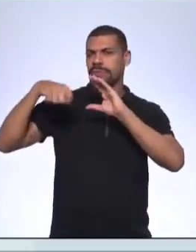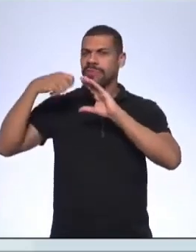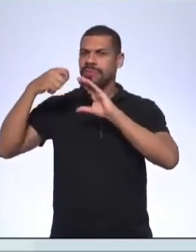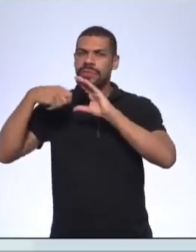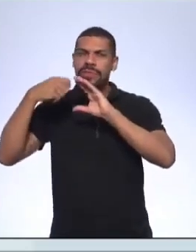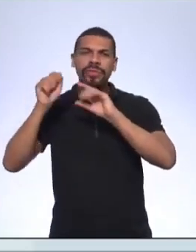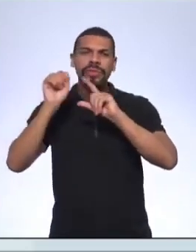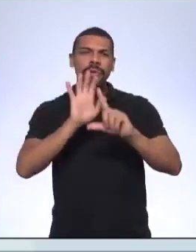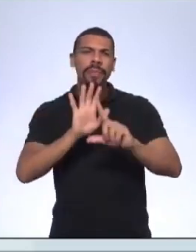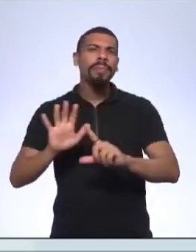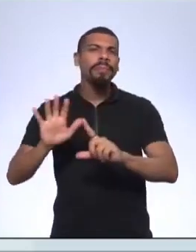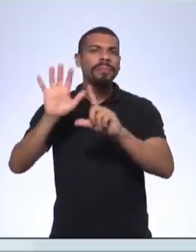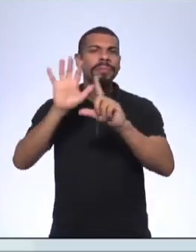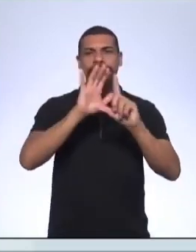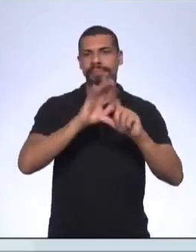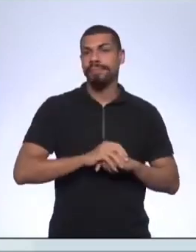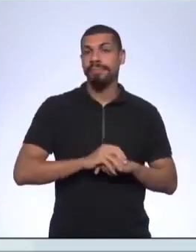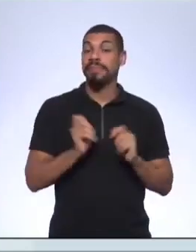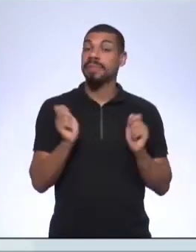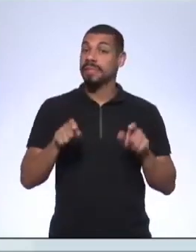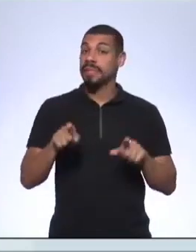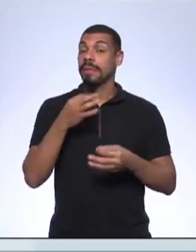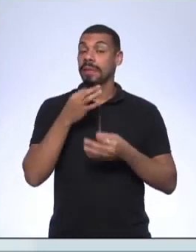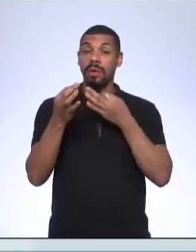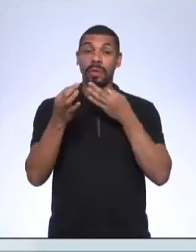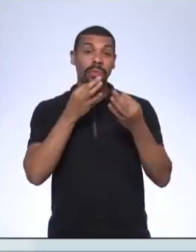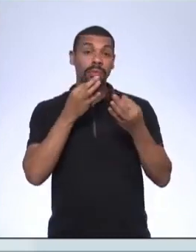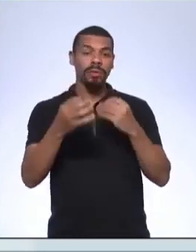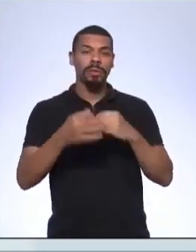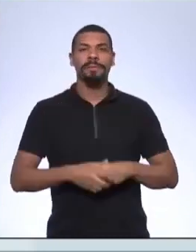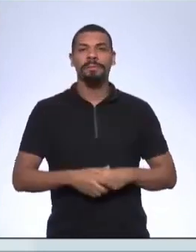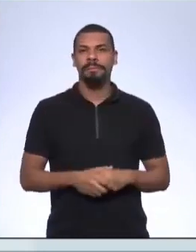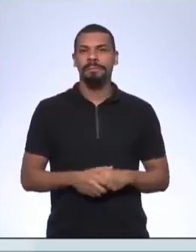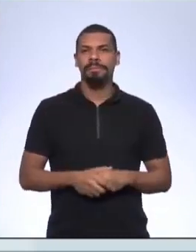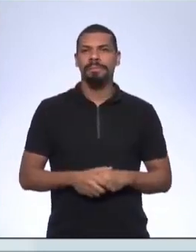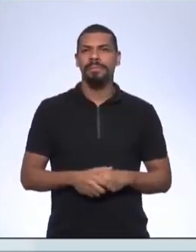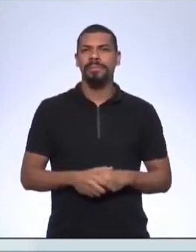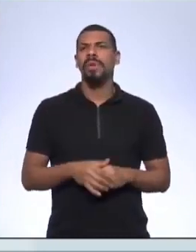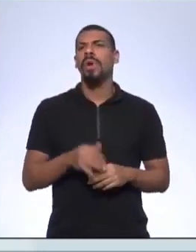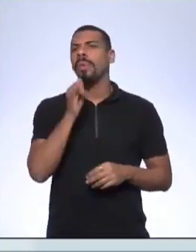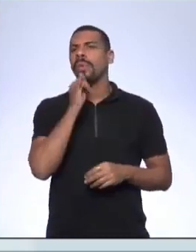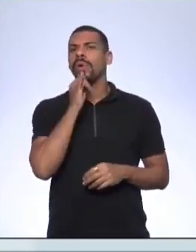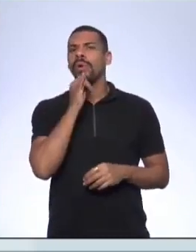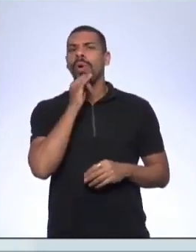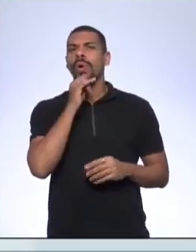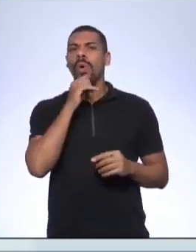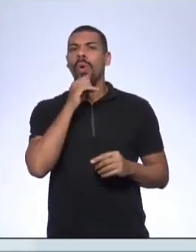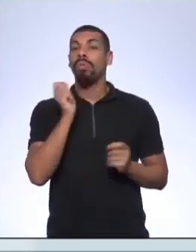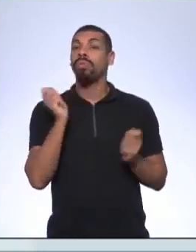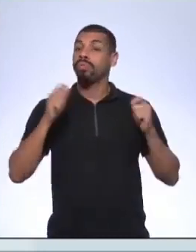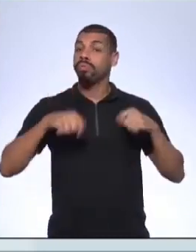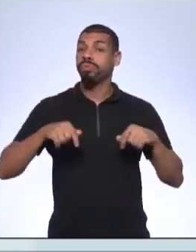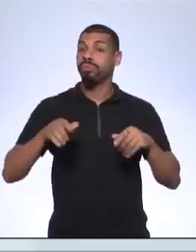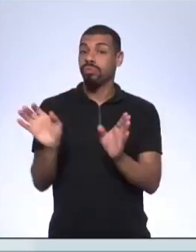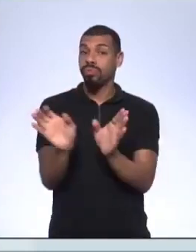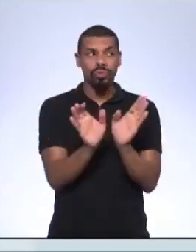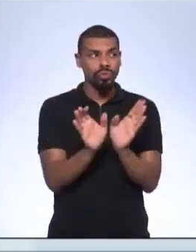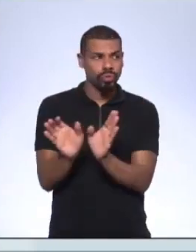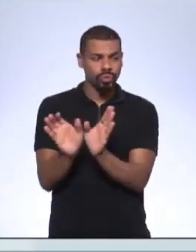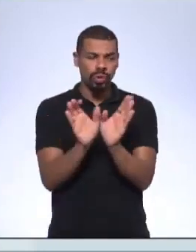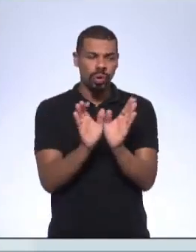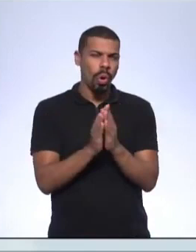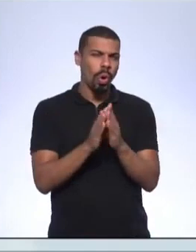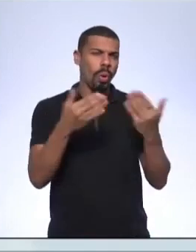outros, e argumentar a respeito de uma atitude individual e coletiva. Quando a gente